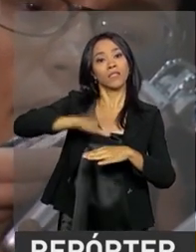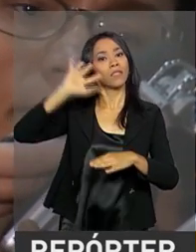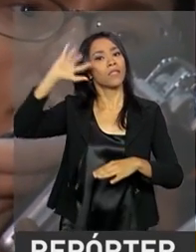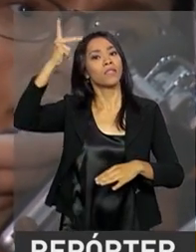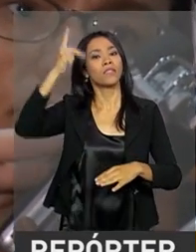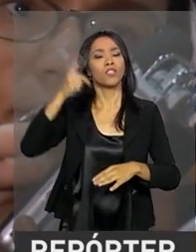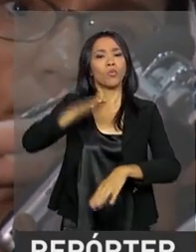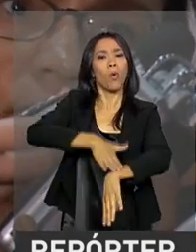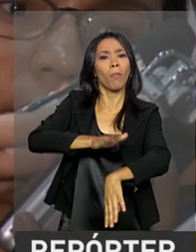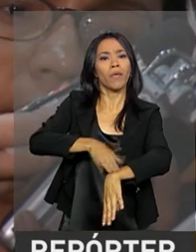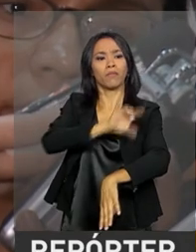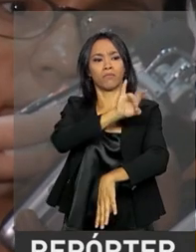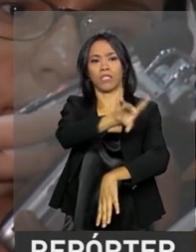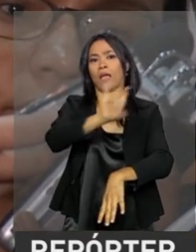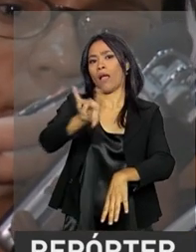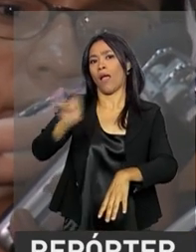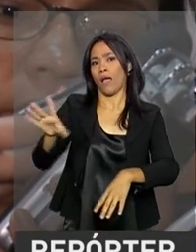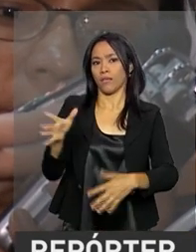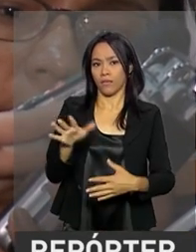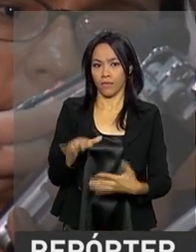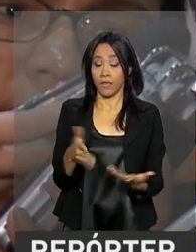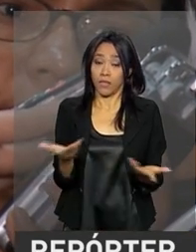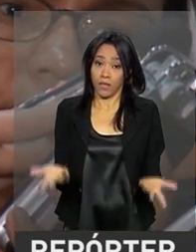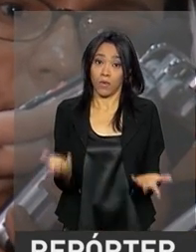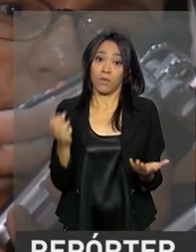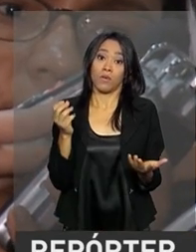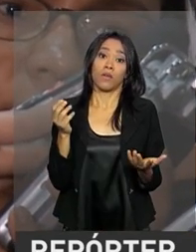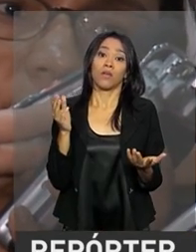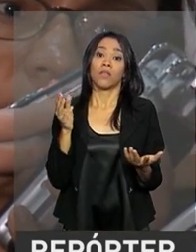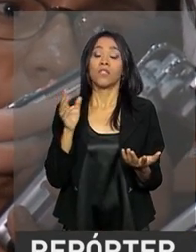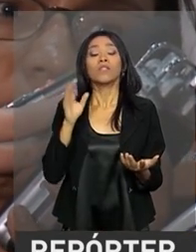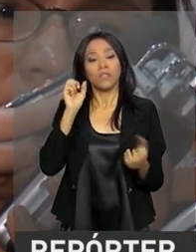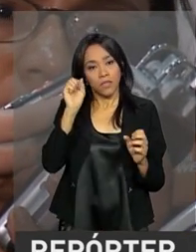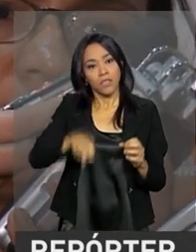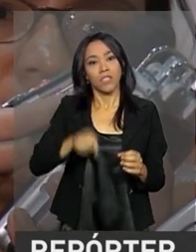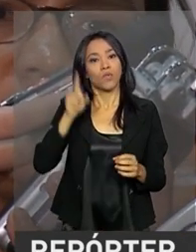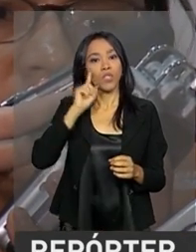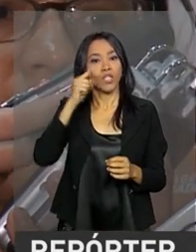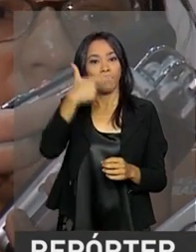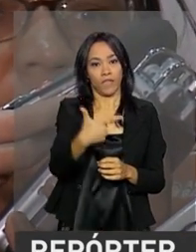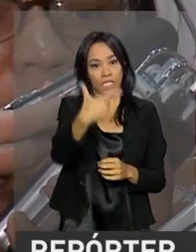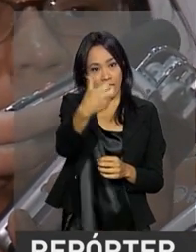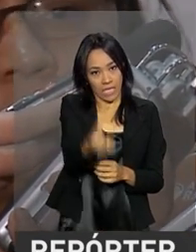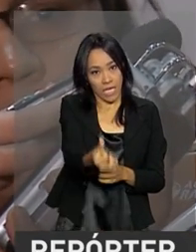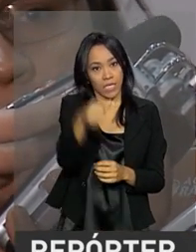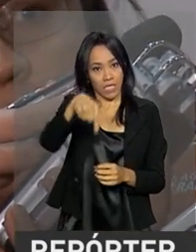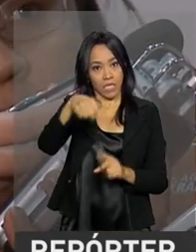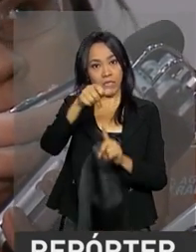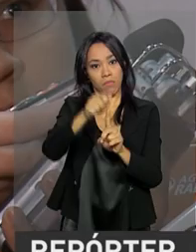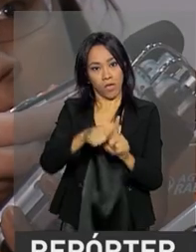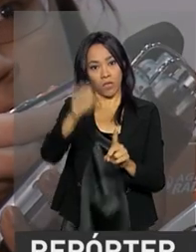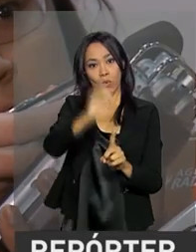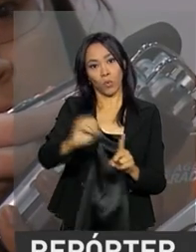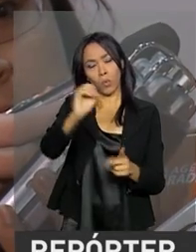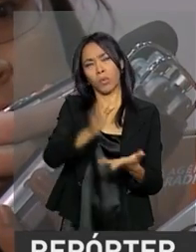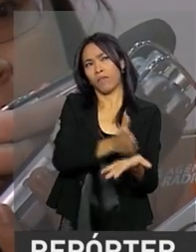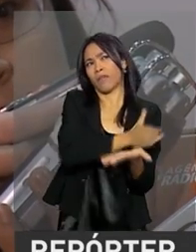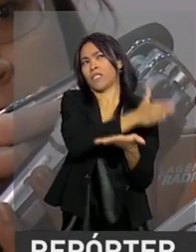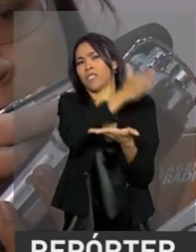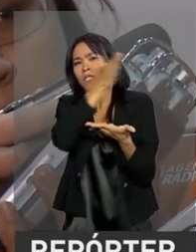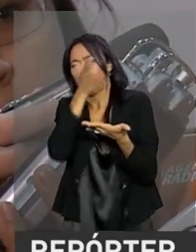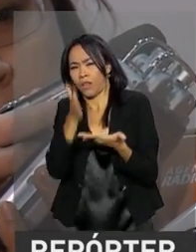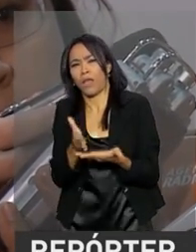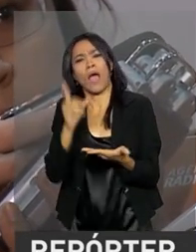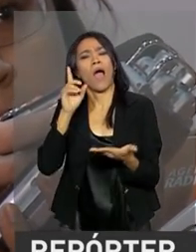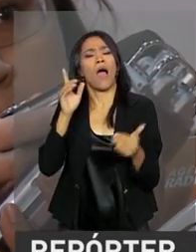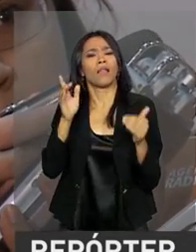momento oportuno de cada um. Então, se inicia assim no dia 26 desse mês e o prazo se estenderá até o